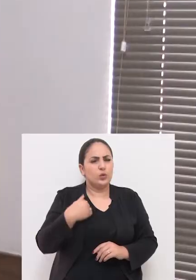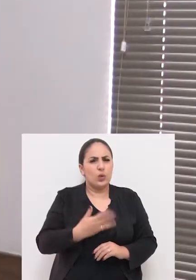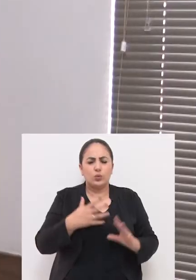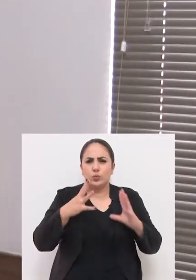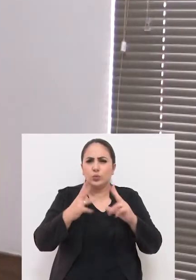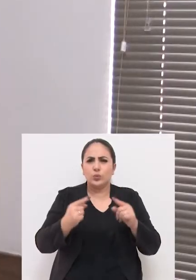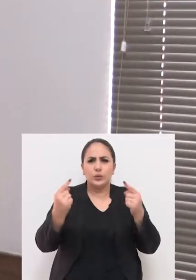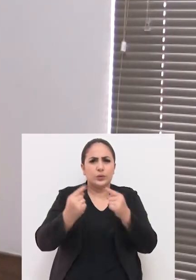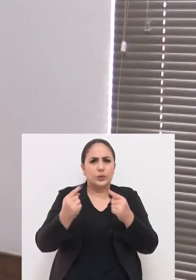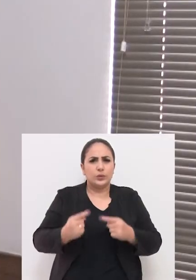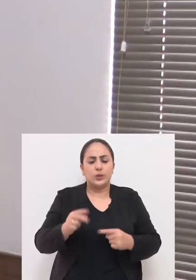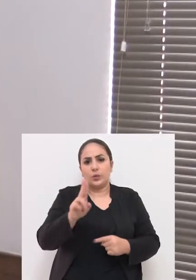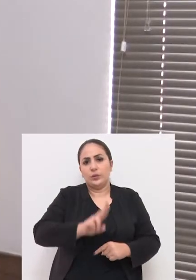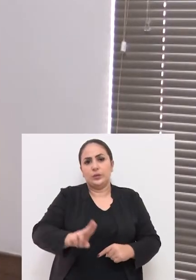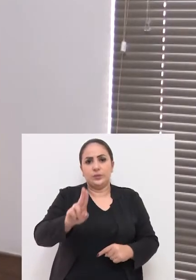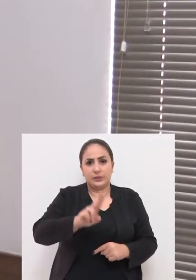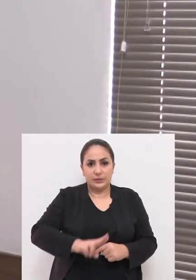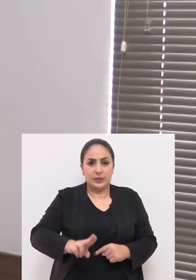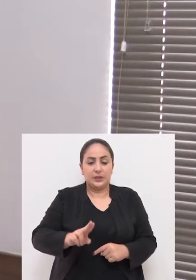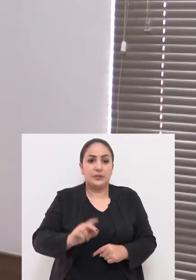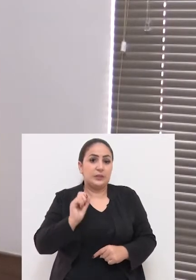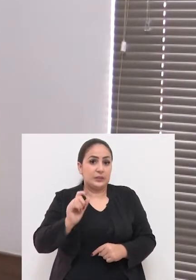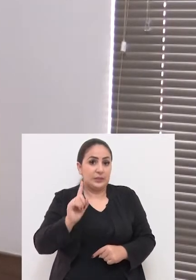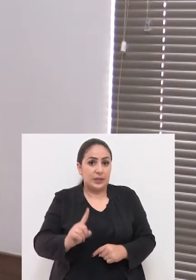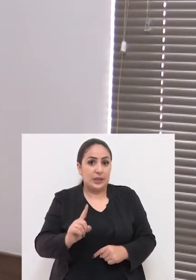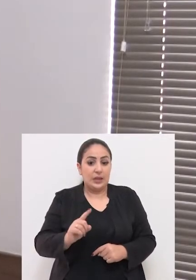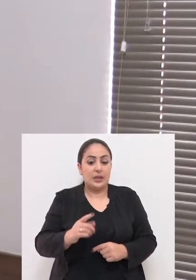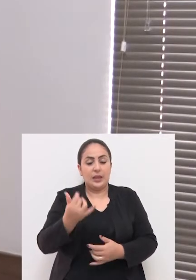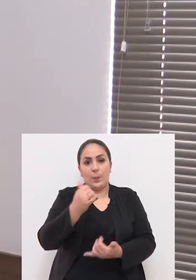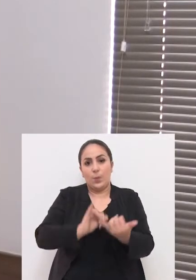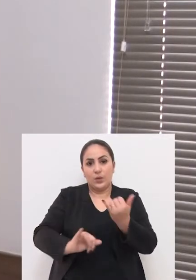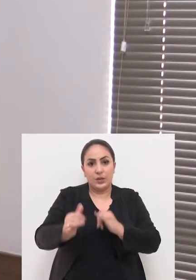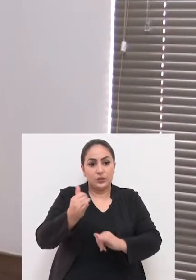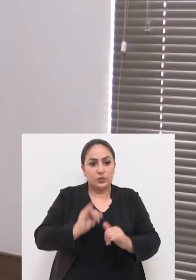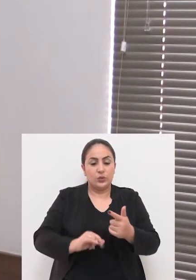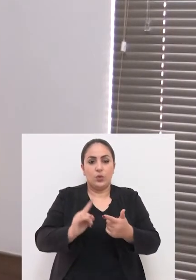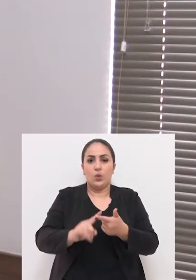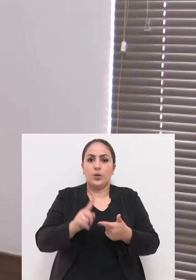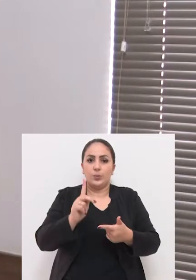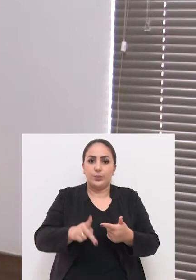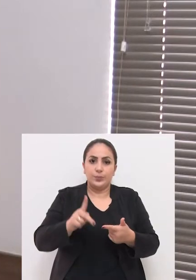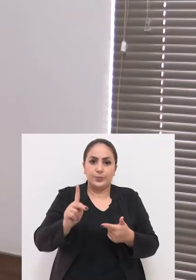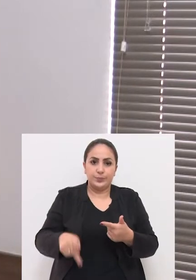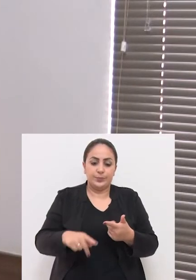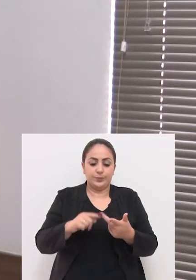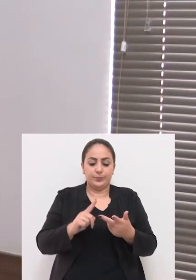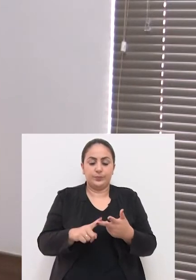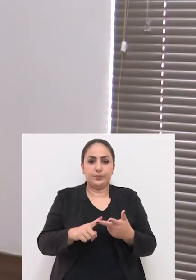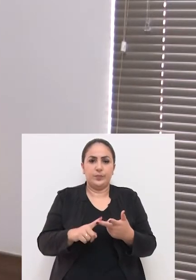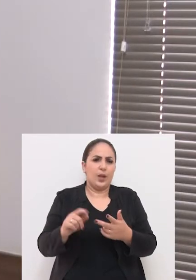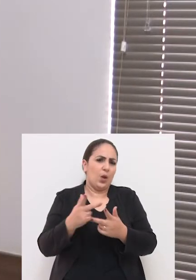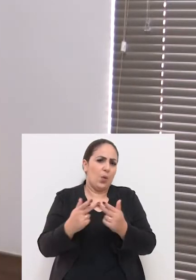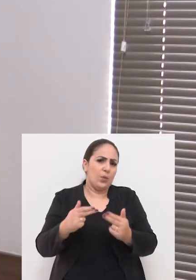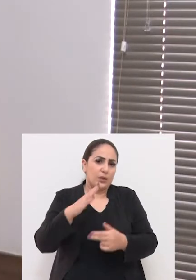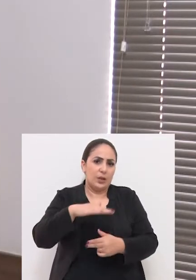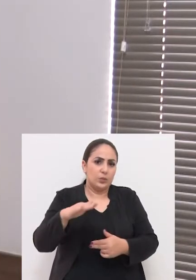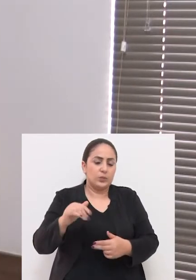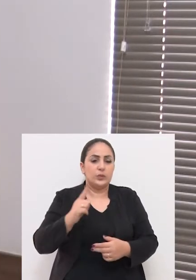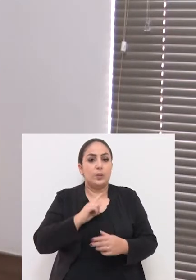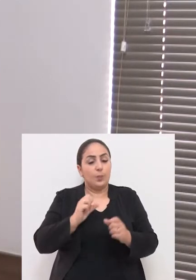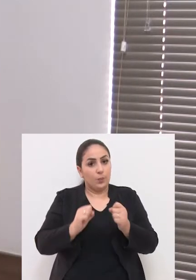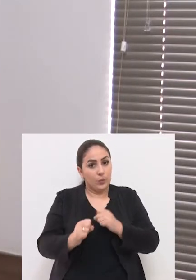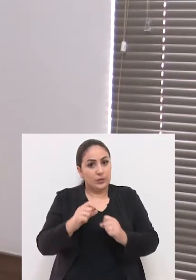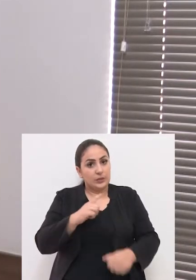pessoas. Colocamos toda a estrutura da universidade, quer seja os seus laboratórios, os seus professores,